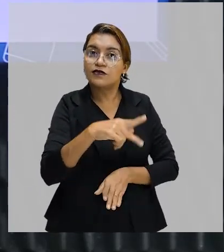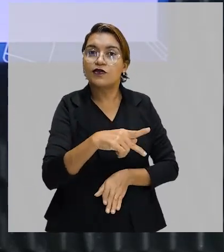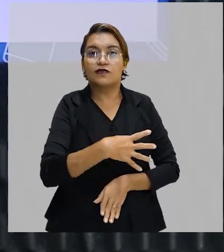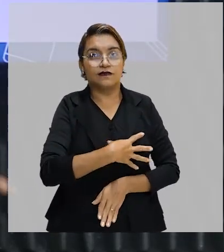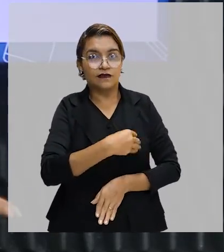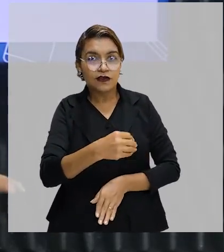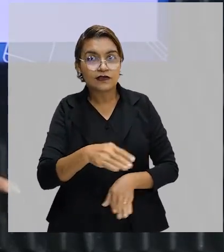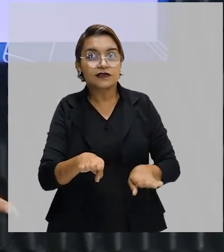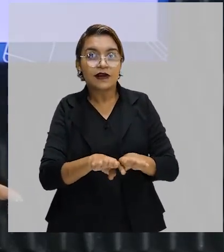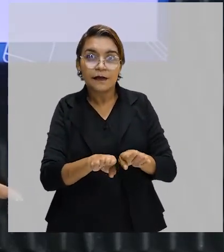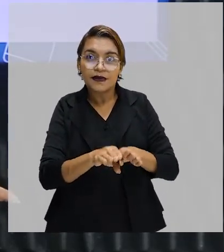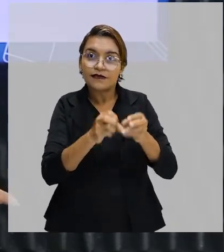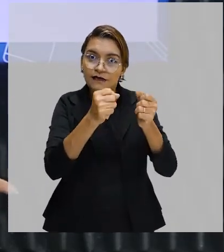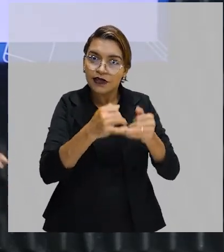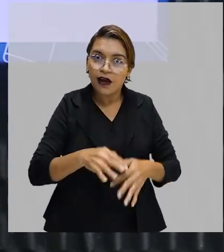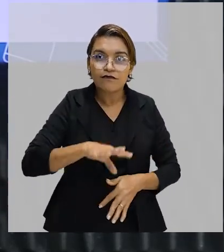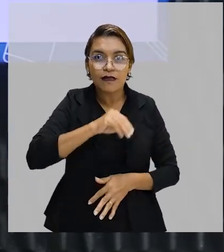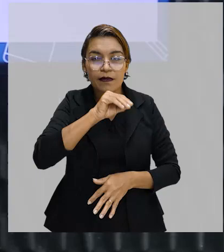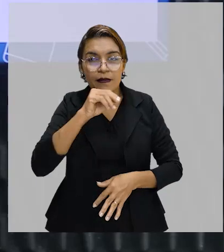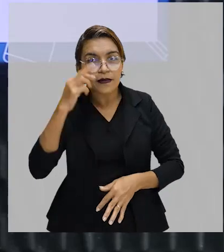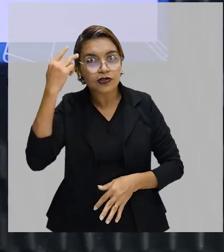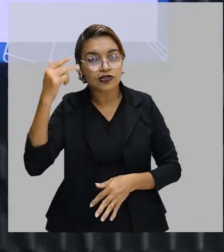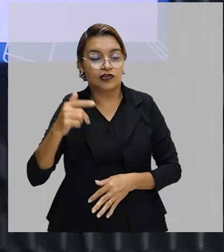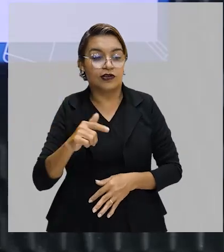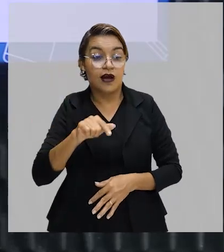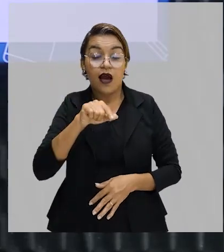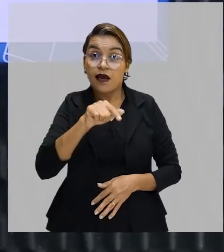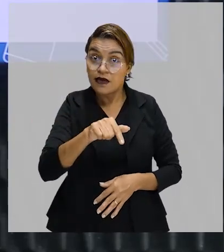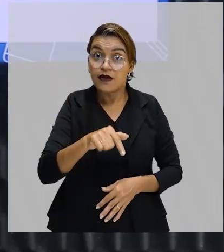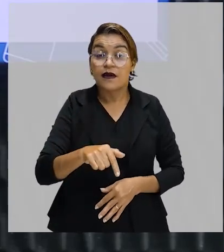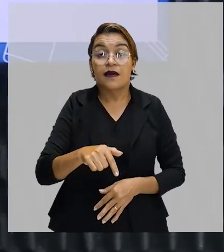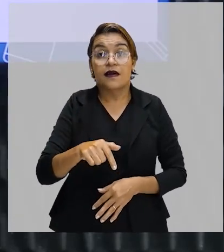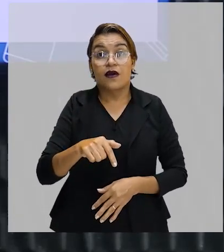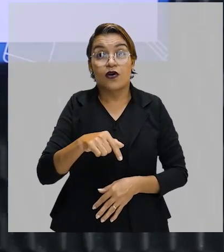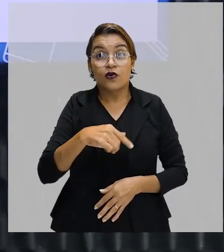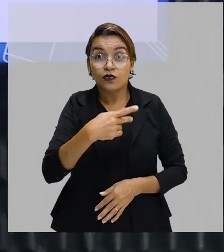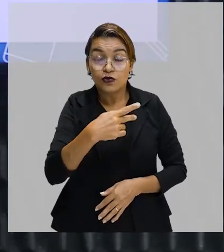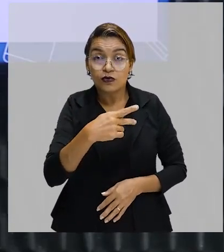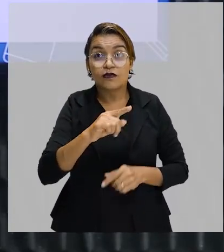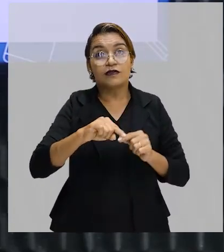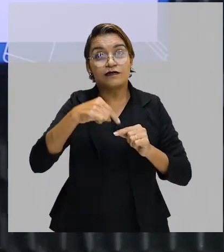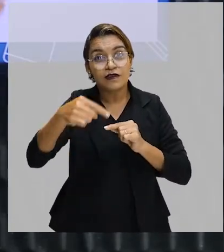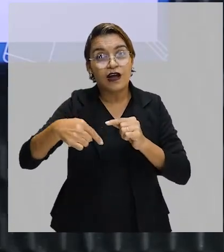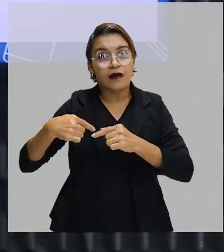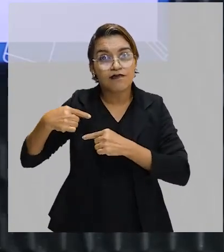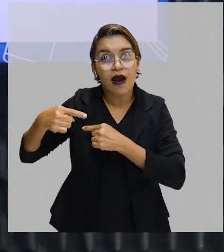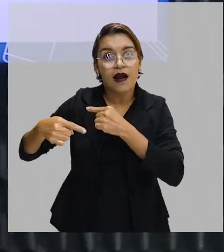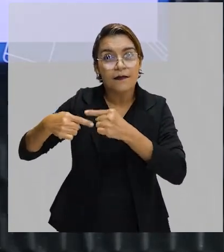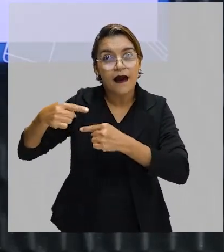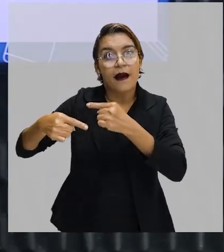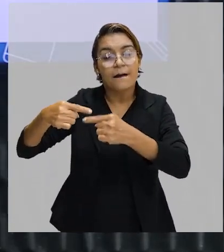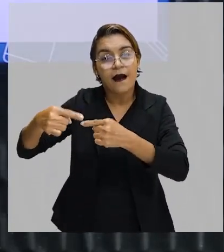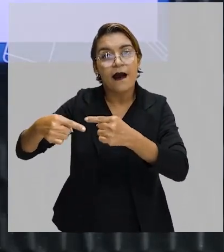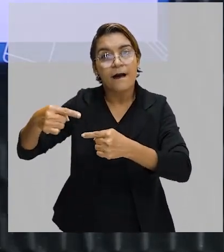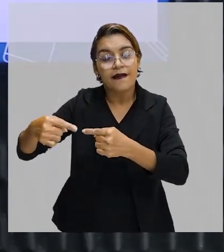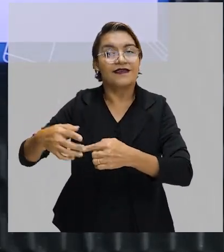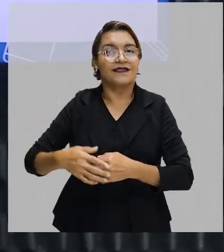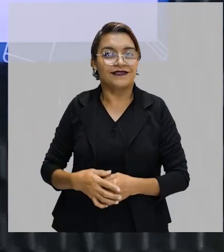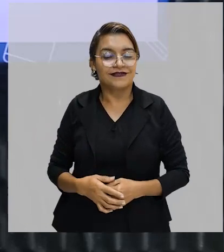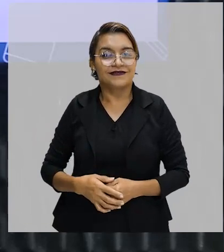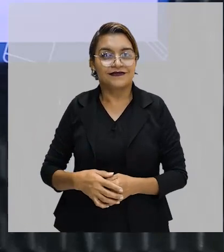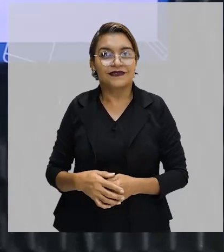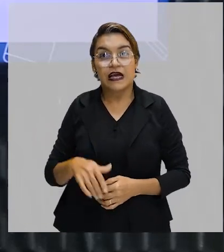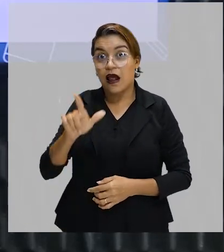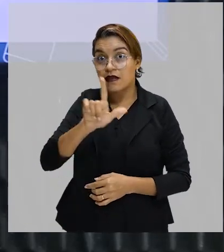dela quando ela tiver né e os filhos dela também vão contar para os filhos é por isso que a literatura oral é